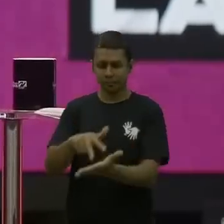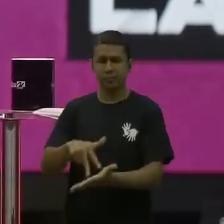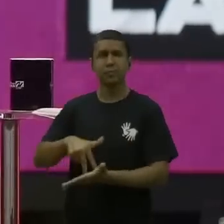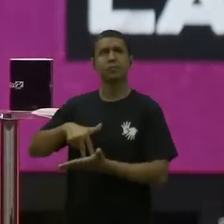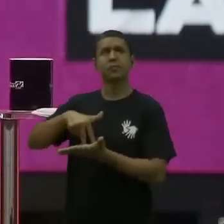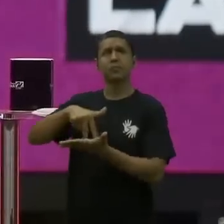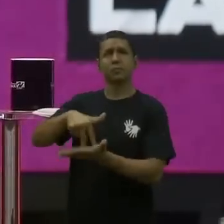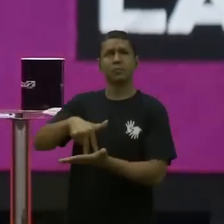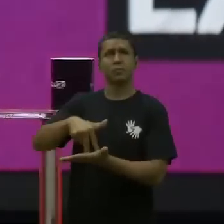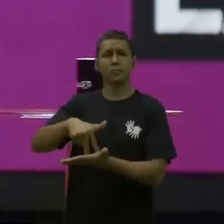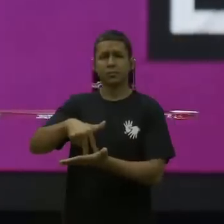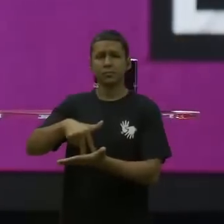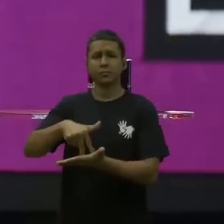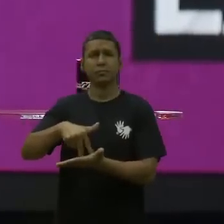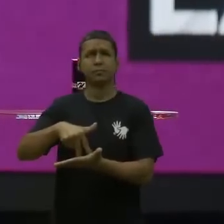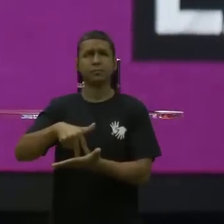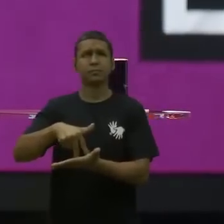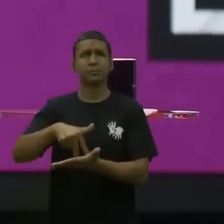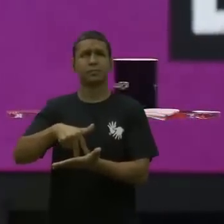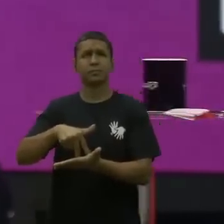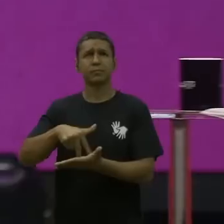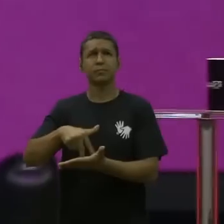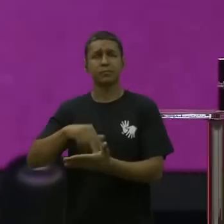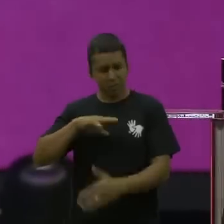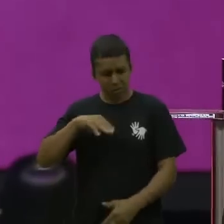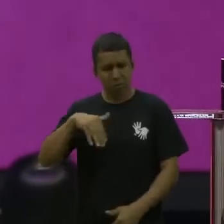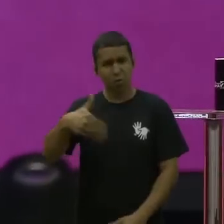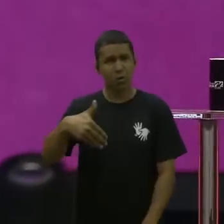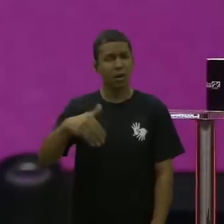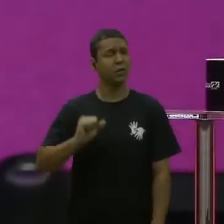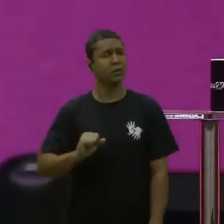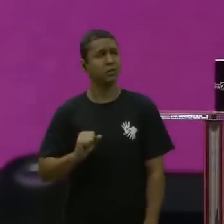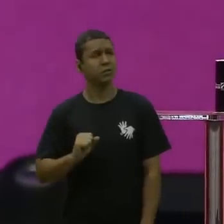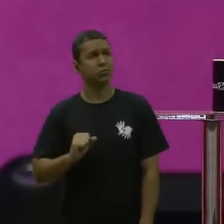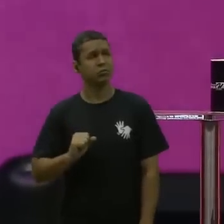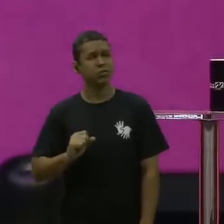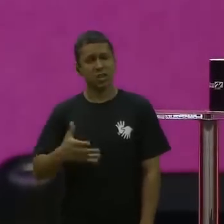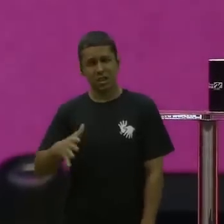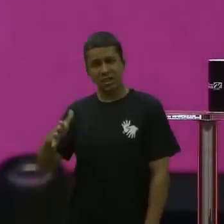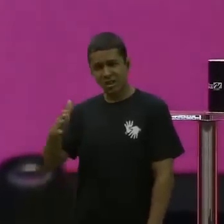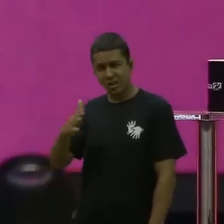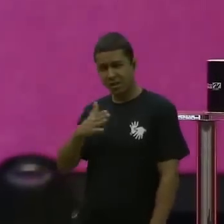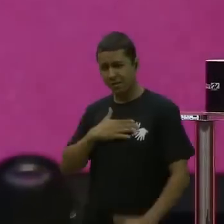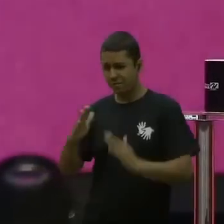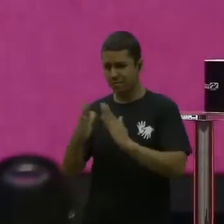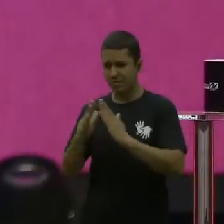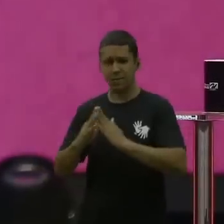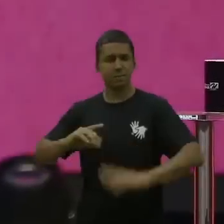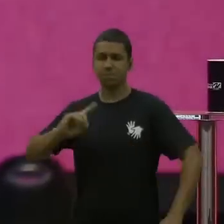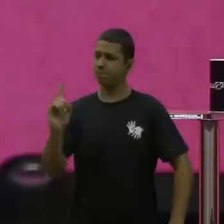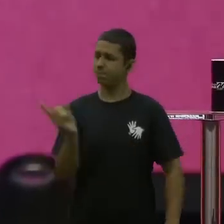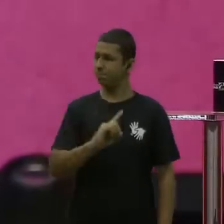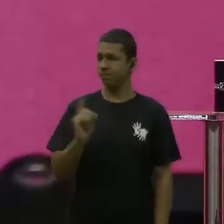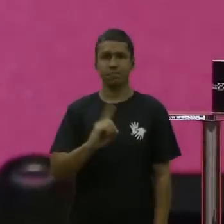Levanta do lugar dela e diz: na minha casa não.